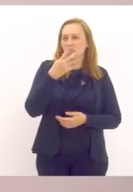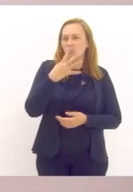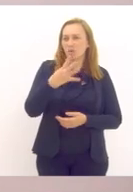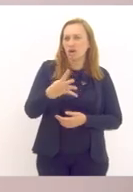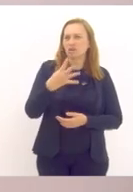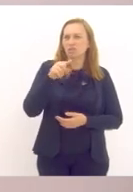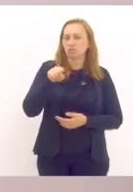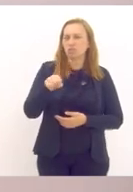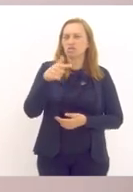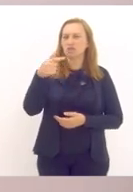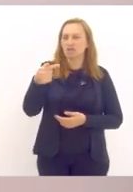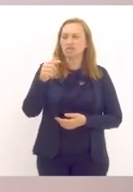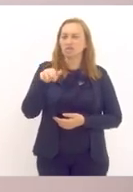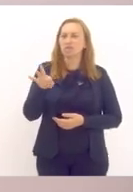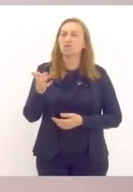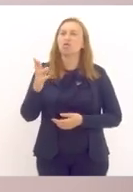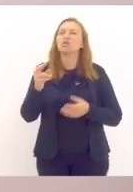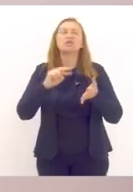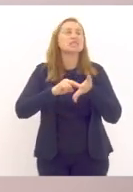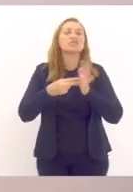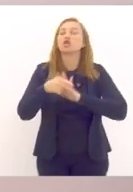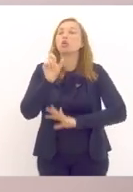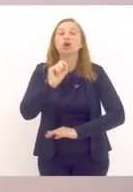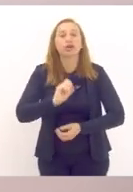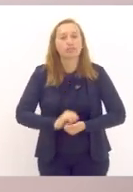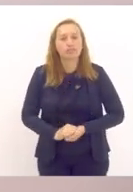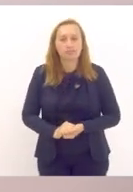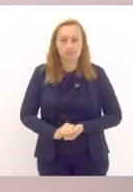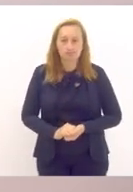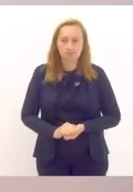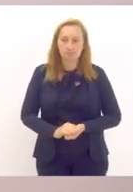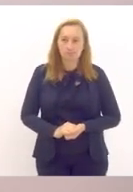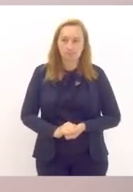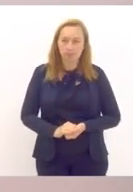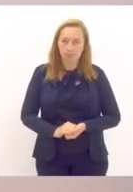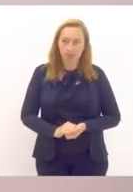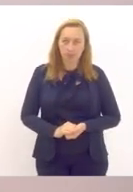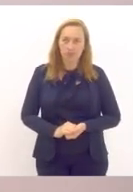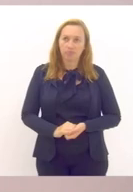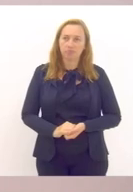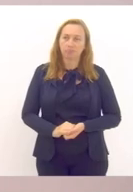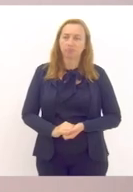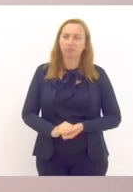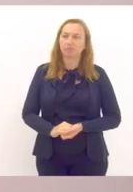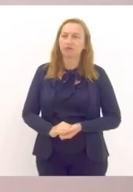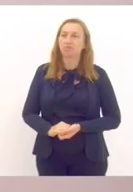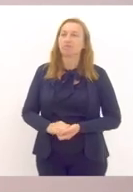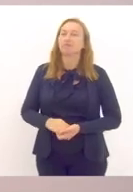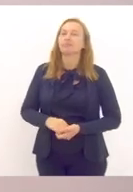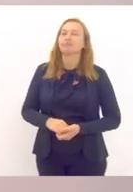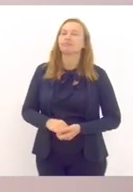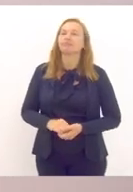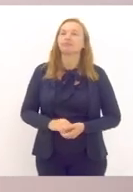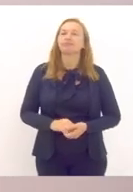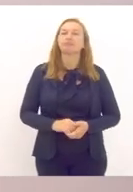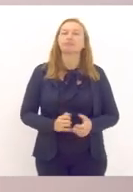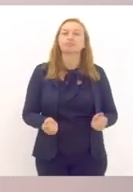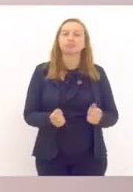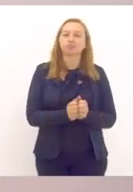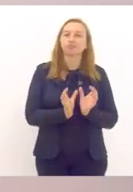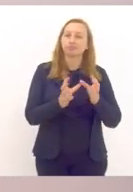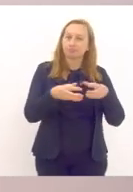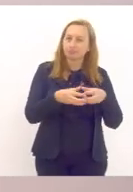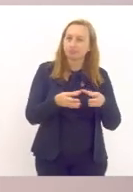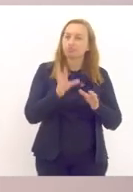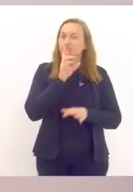um ano. Senhores, o que isso significa mais imediatamente para quem está numa comissão como essa? Qual